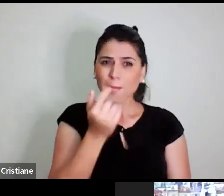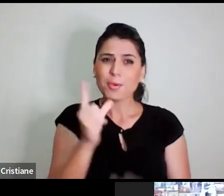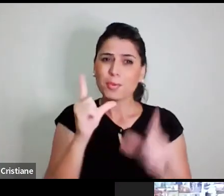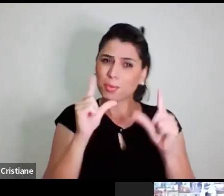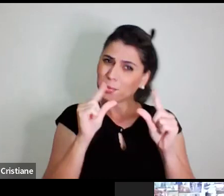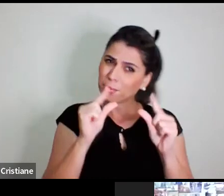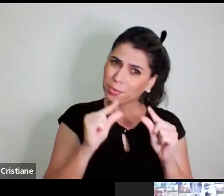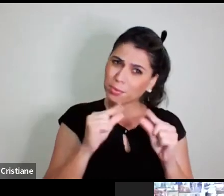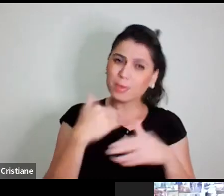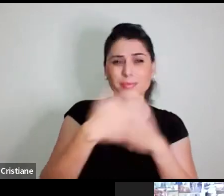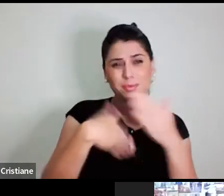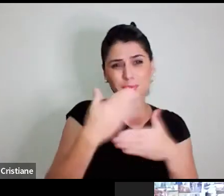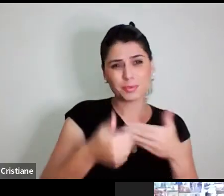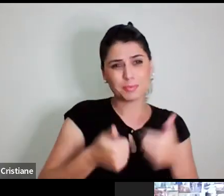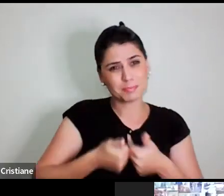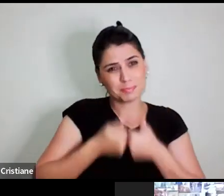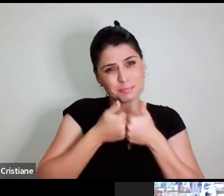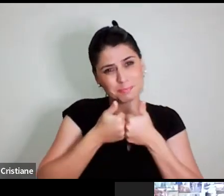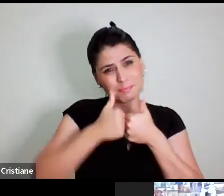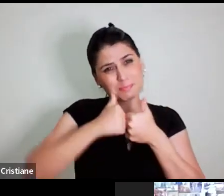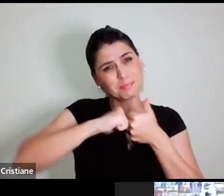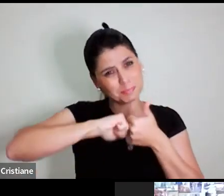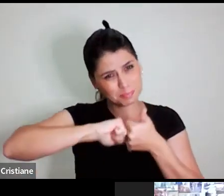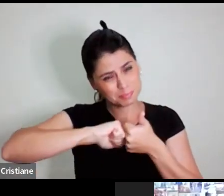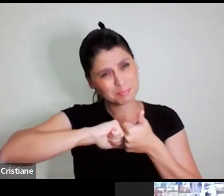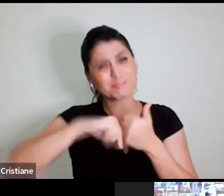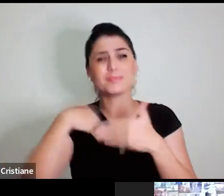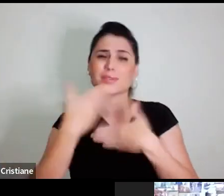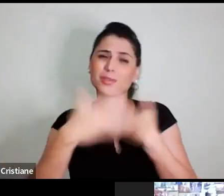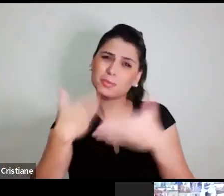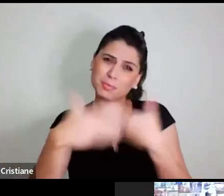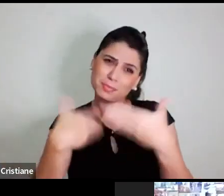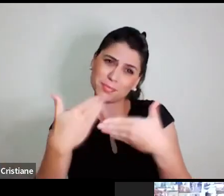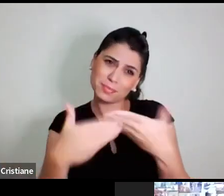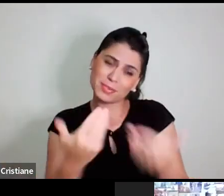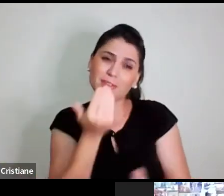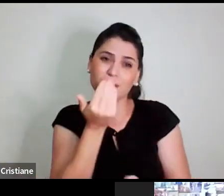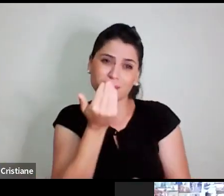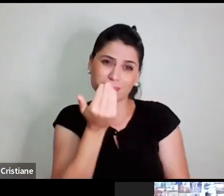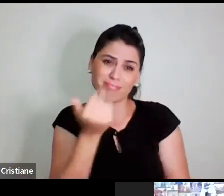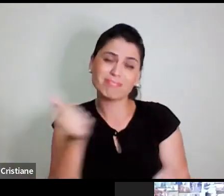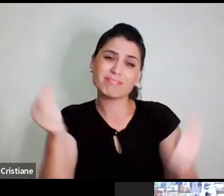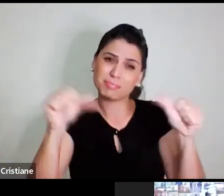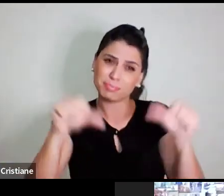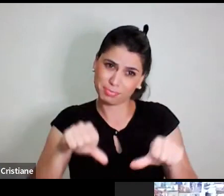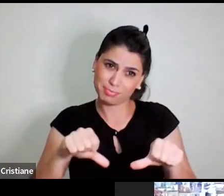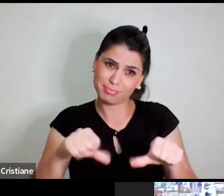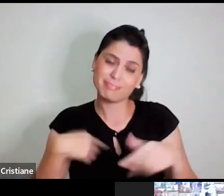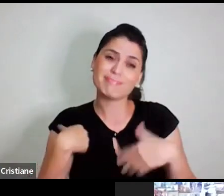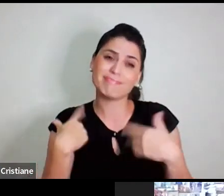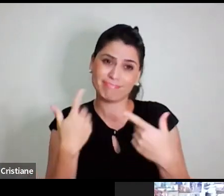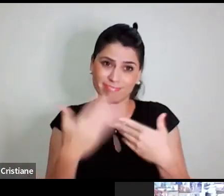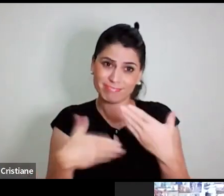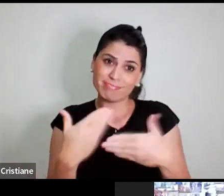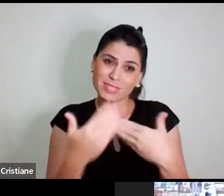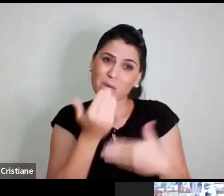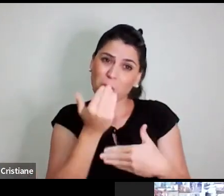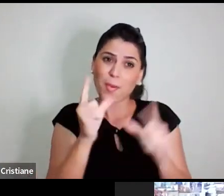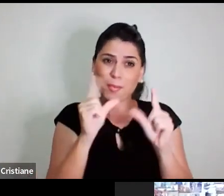sendo prejudicada, enfim, um problema vai levando a outro, porque a sua alimentação, na maior parte das vezes, fica